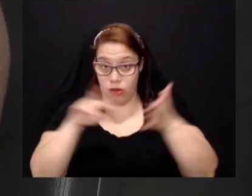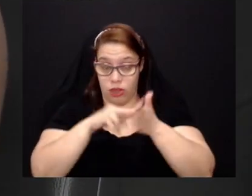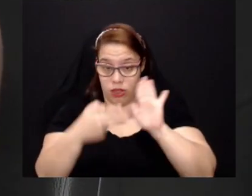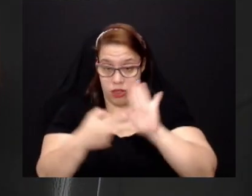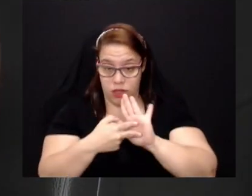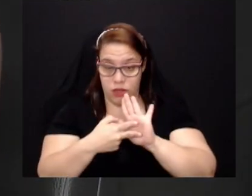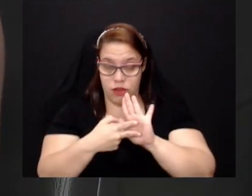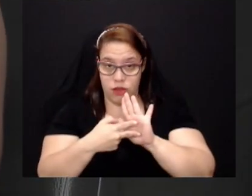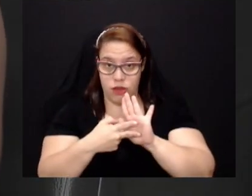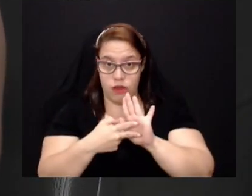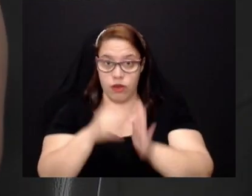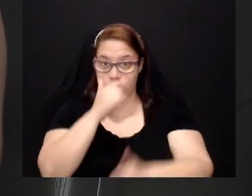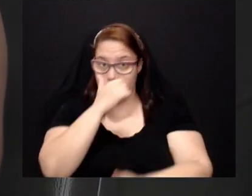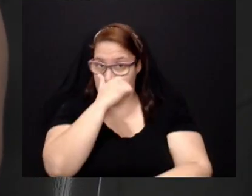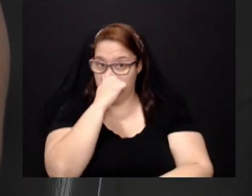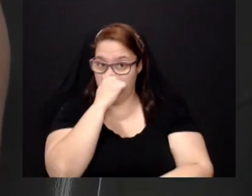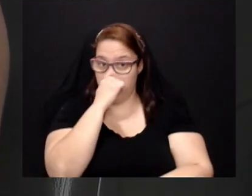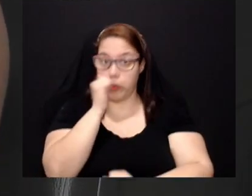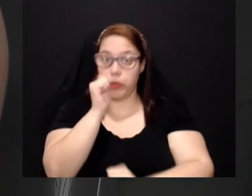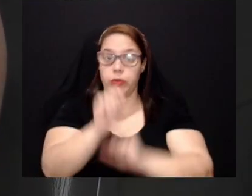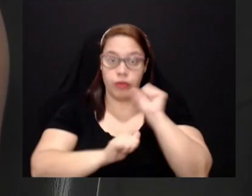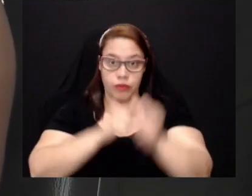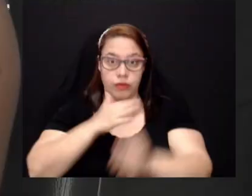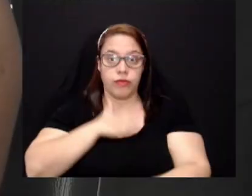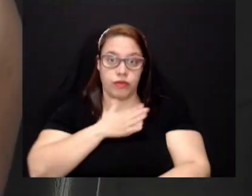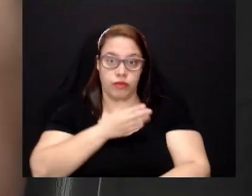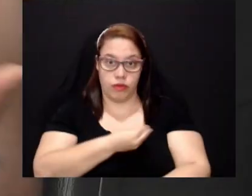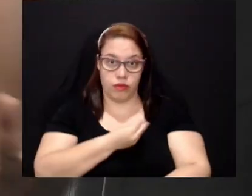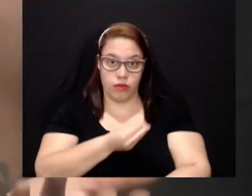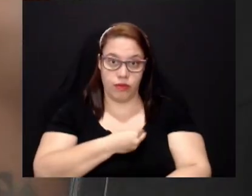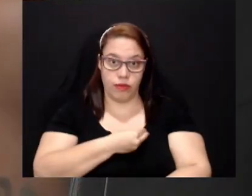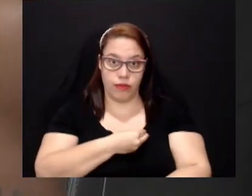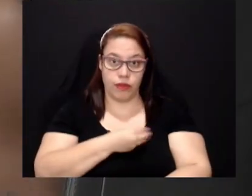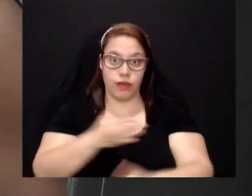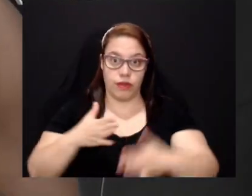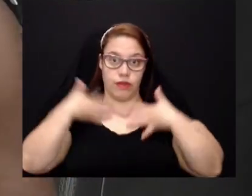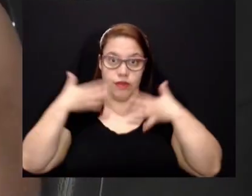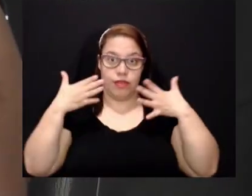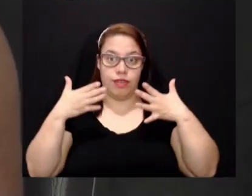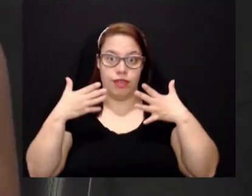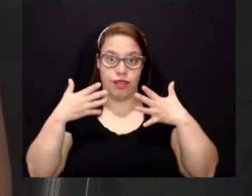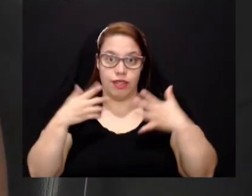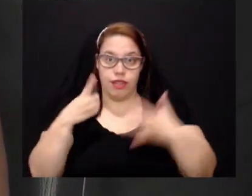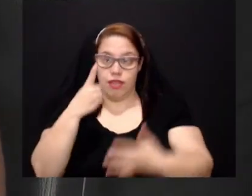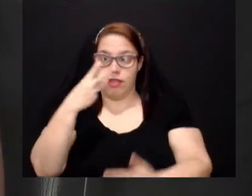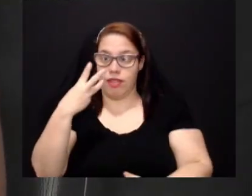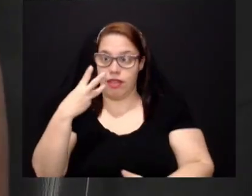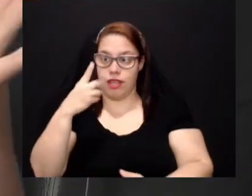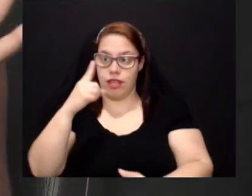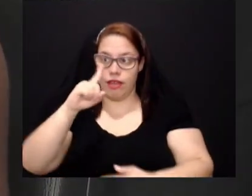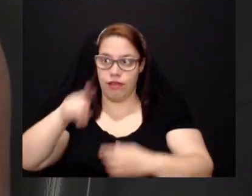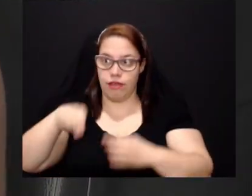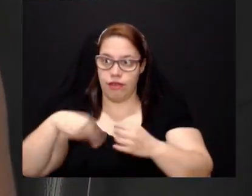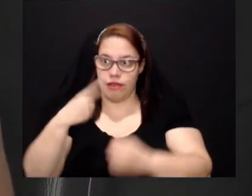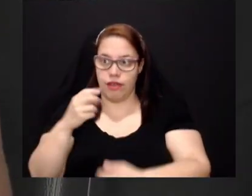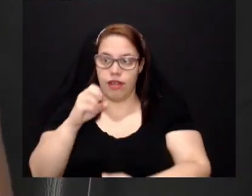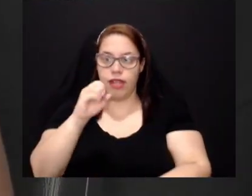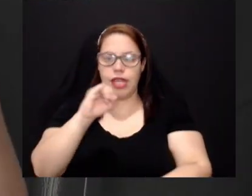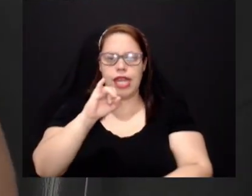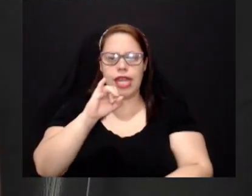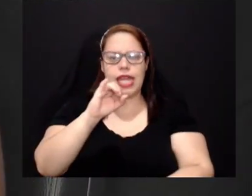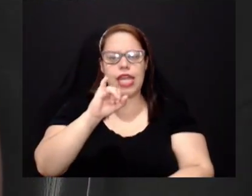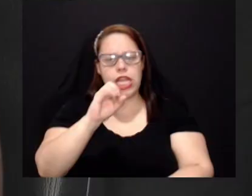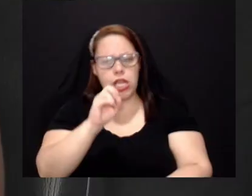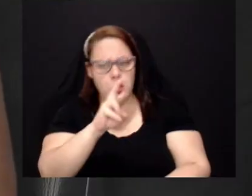para transformar minha vida, me deu um susto, porque veio 13 anos depois, eu mãe do Iori, eu não imaginava